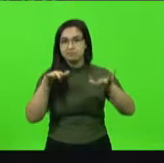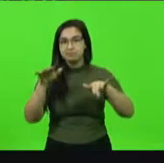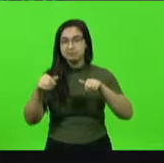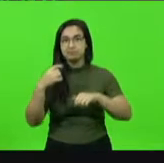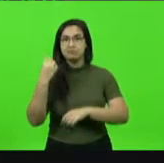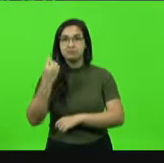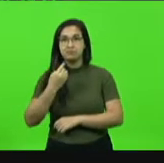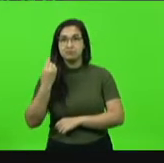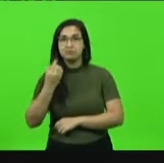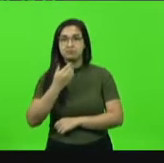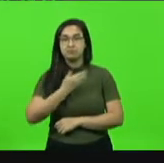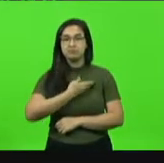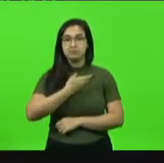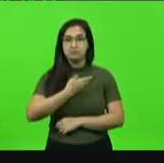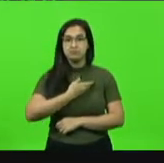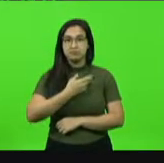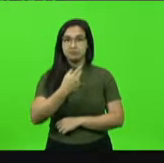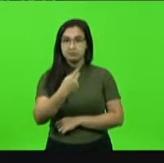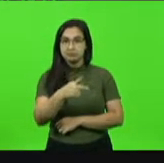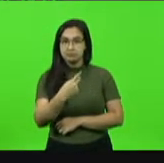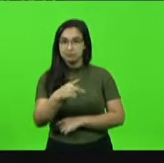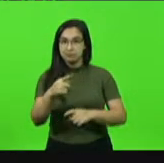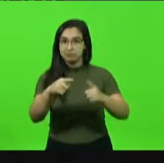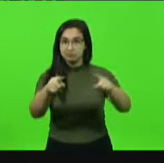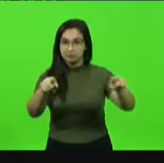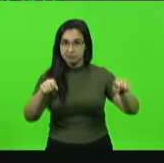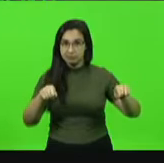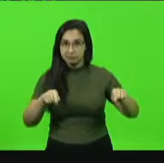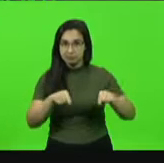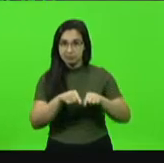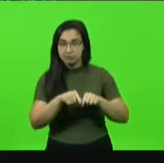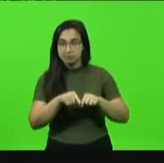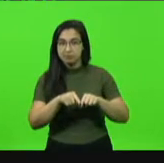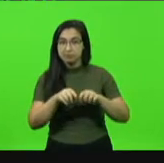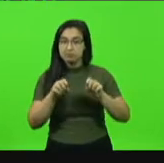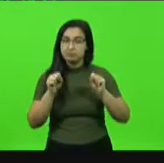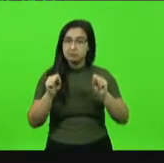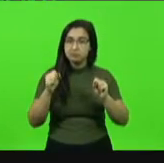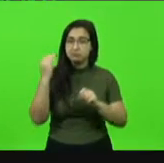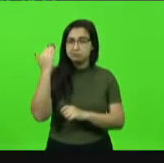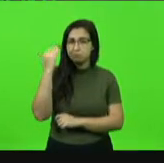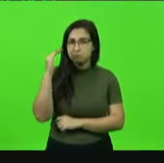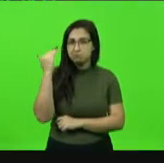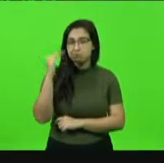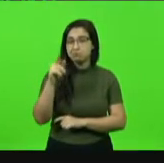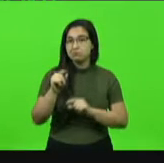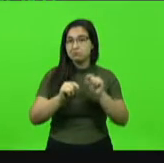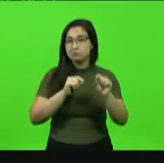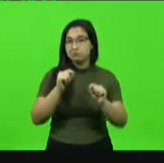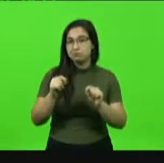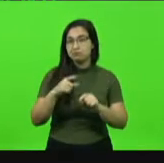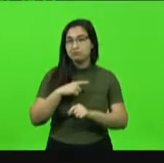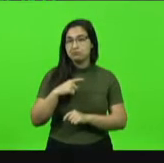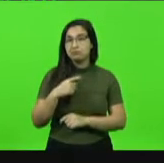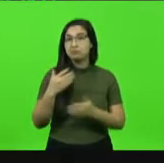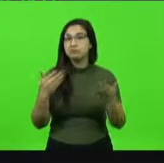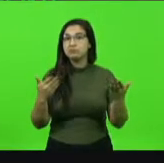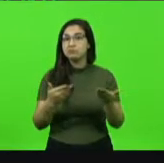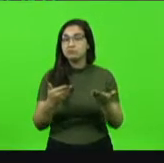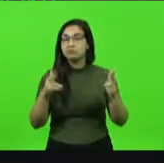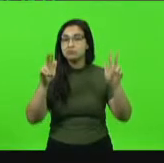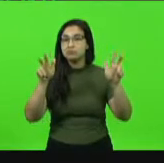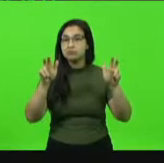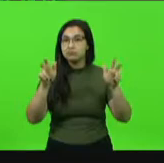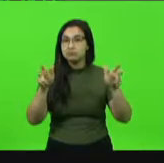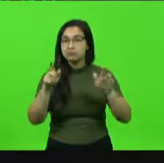e deputadas que estão em seus gabinetes. Talvez entendam que tenha uma... Nós temos hoje na pauta